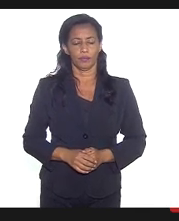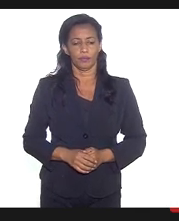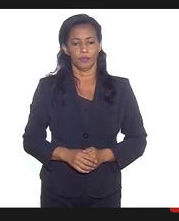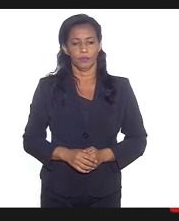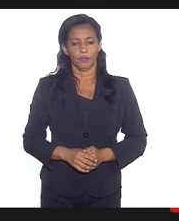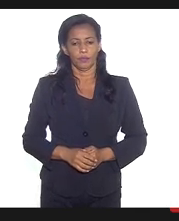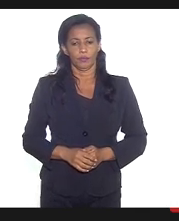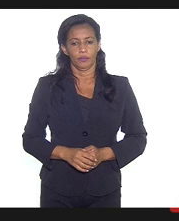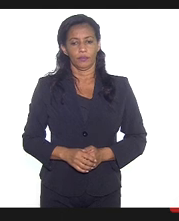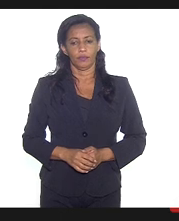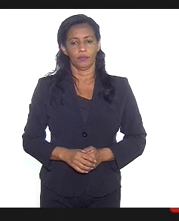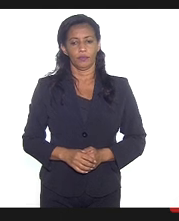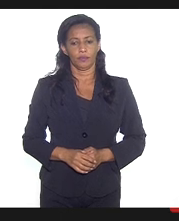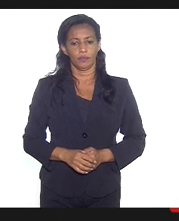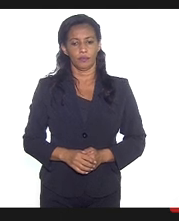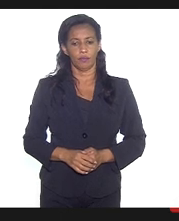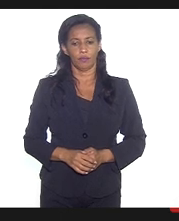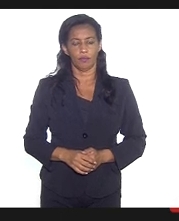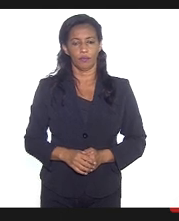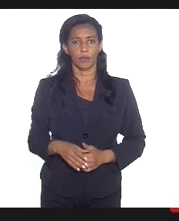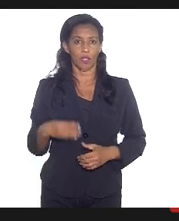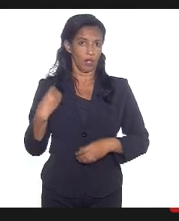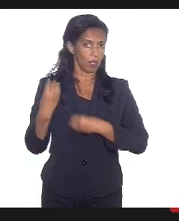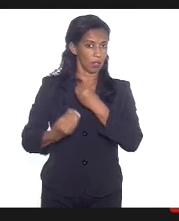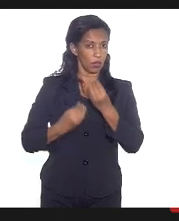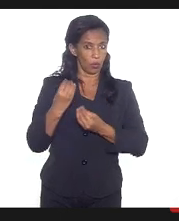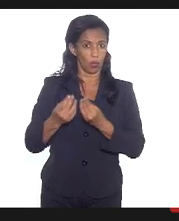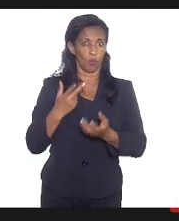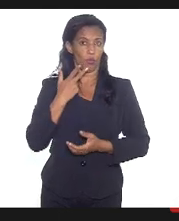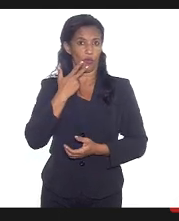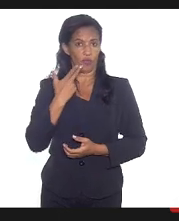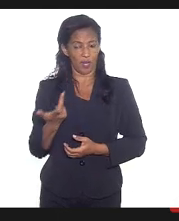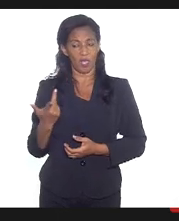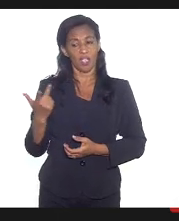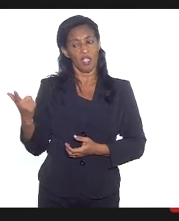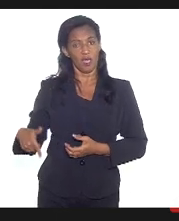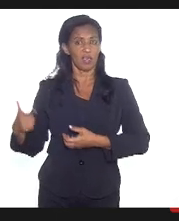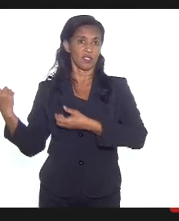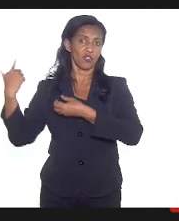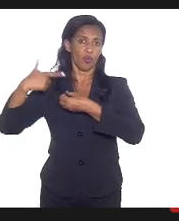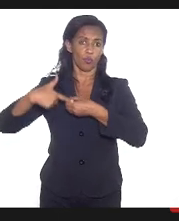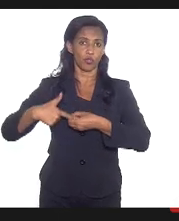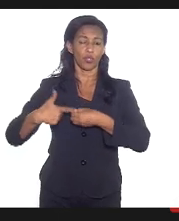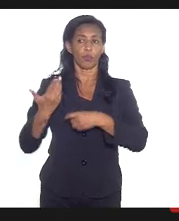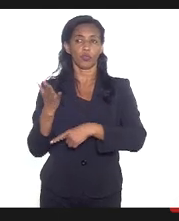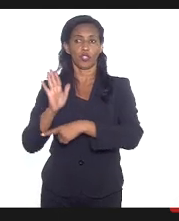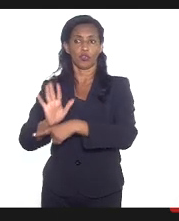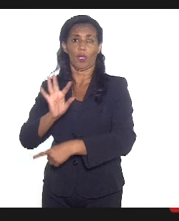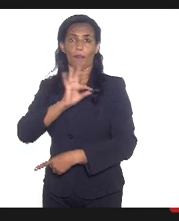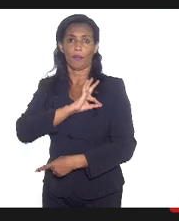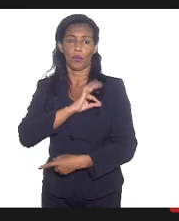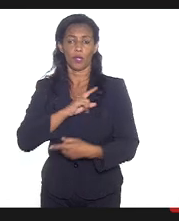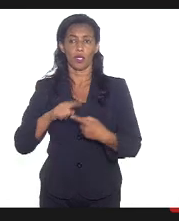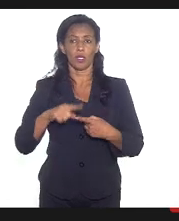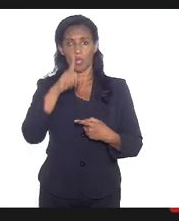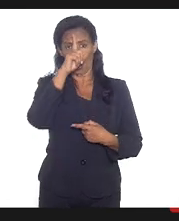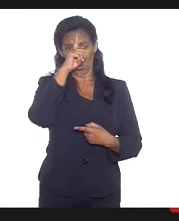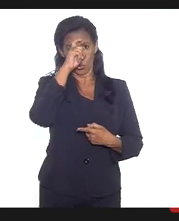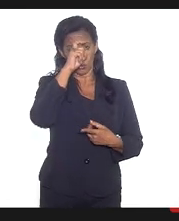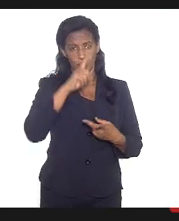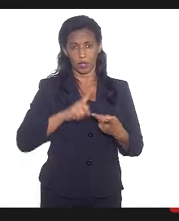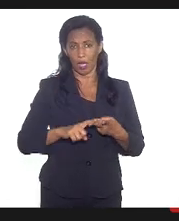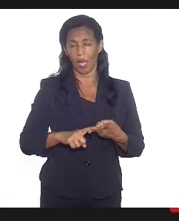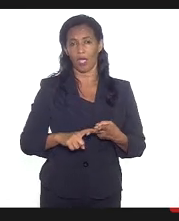Isso, como eu falei, o combustível recebido poderia ser utilizado para abastecer viaturas de polícia, ambulâncias, carros oficiais,